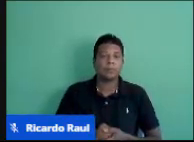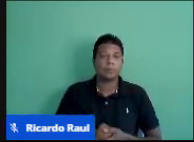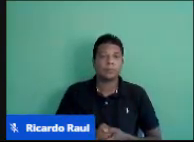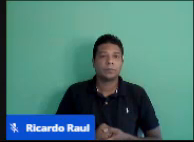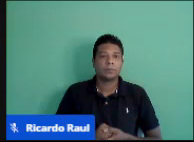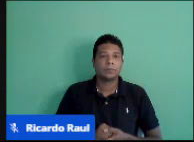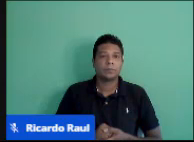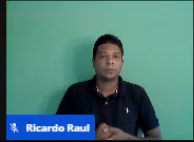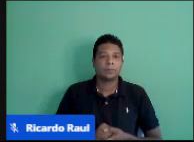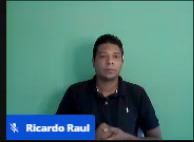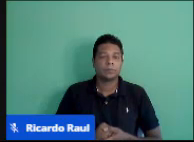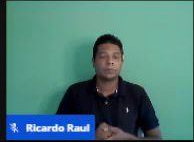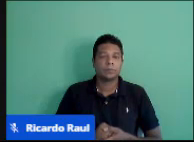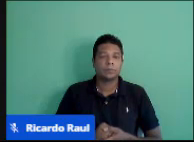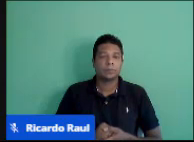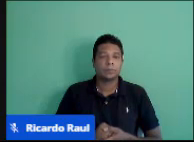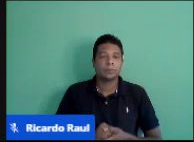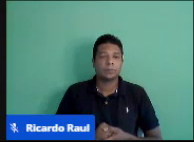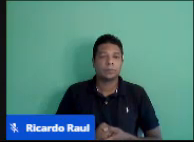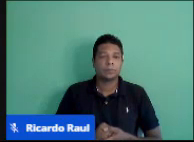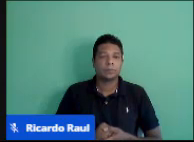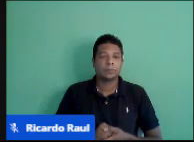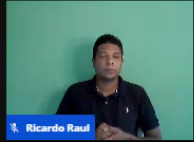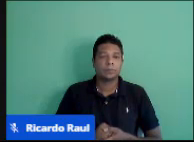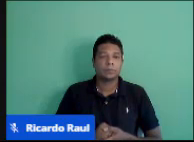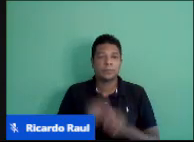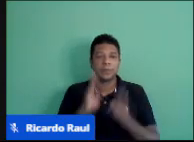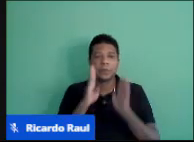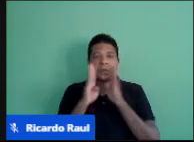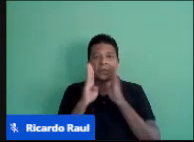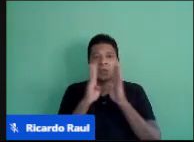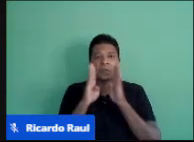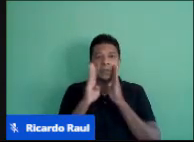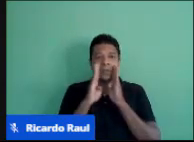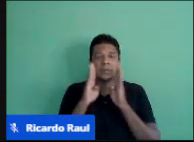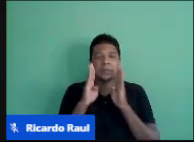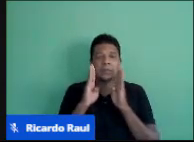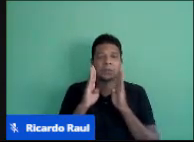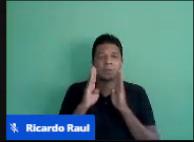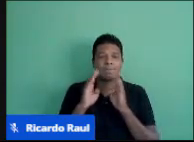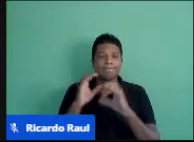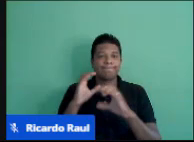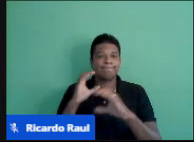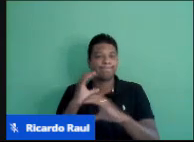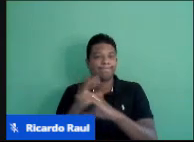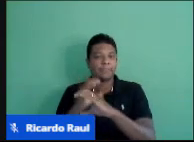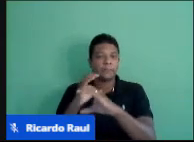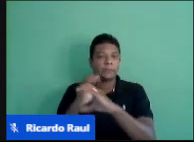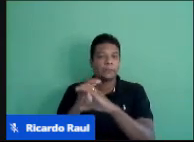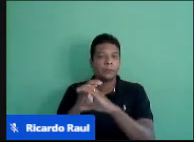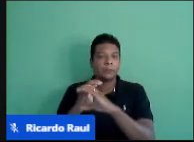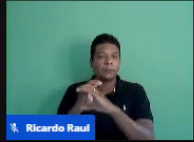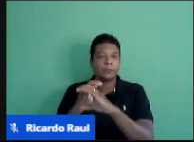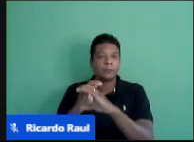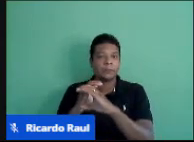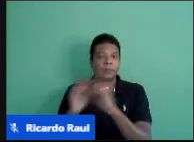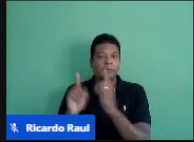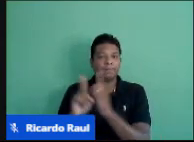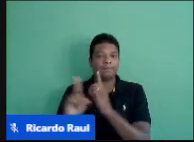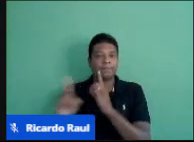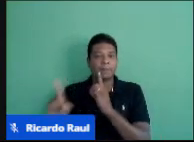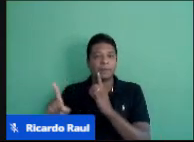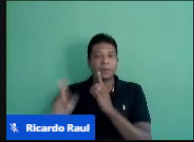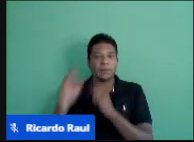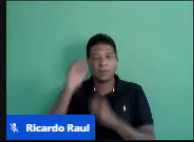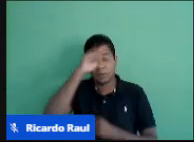No caso aí, o Facebook, a comunicação com o aluno talvez fique um pouco mais distante, né? Porque o Facebook é mais uma ferramenta,